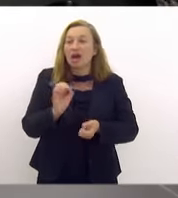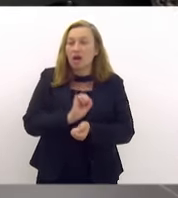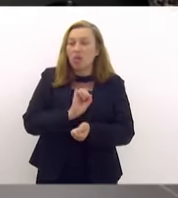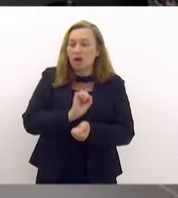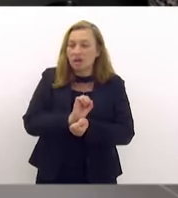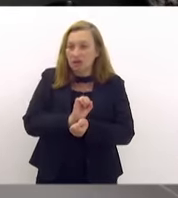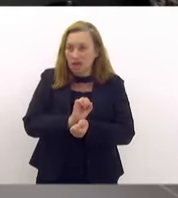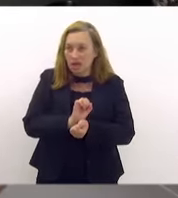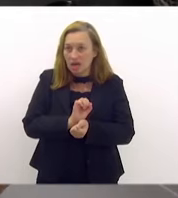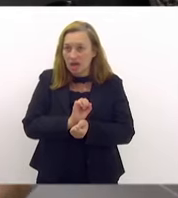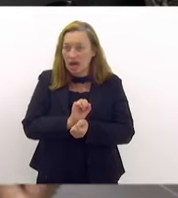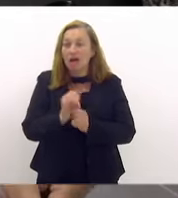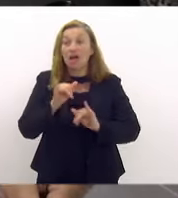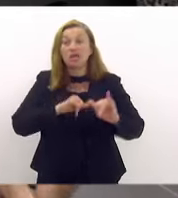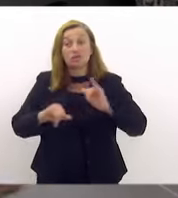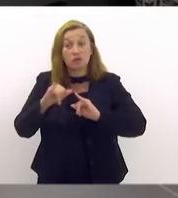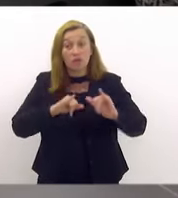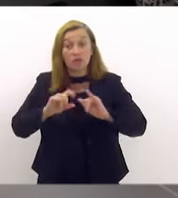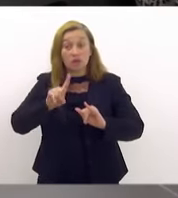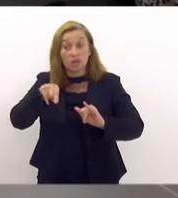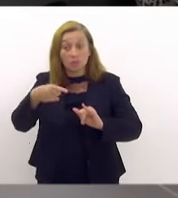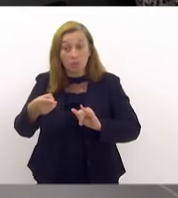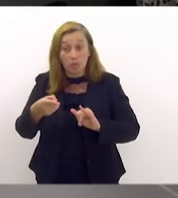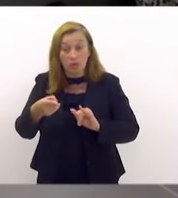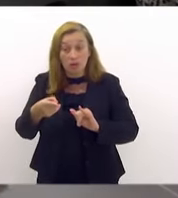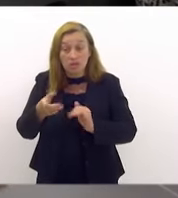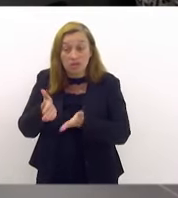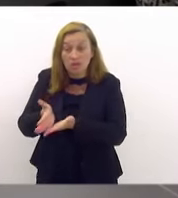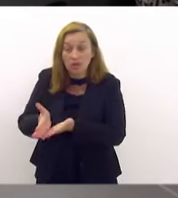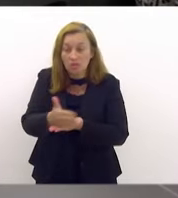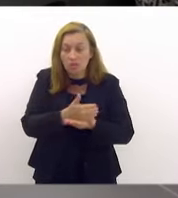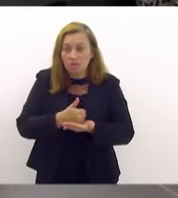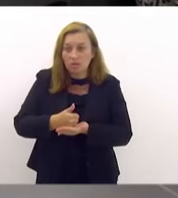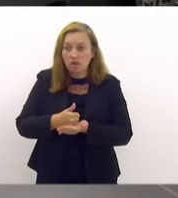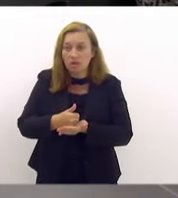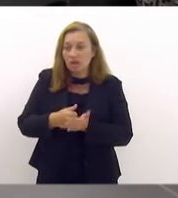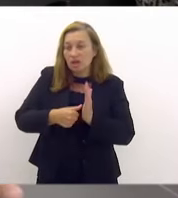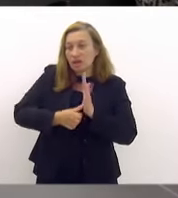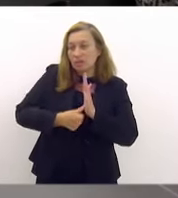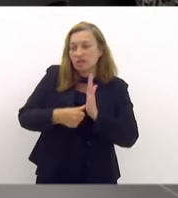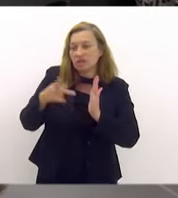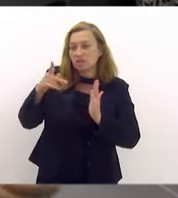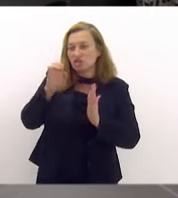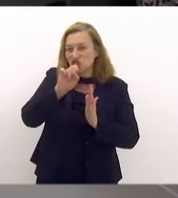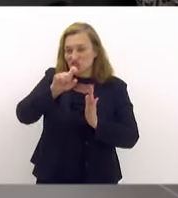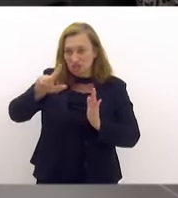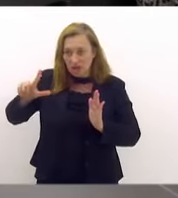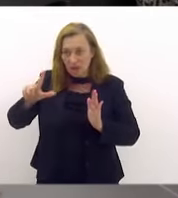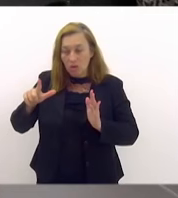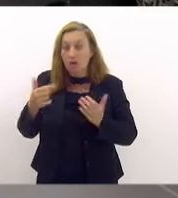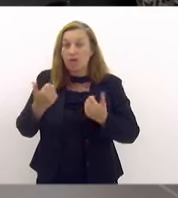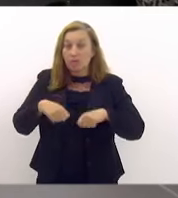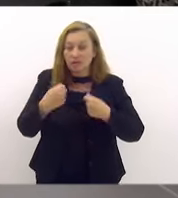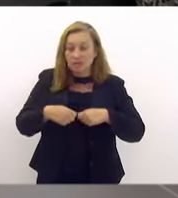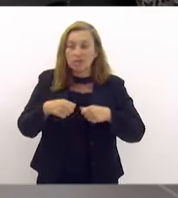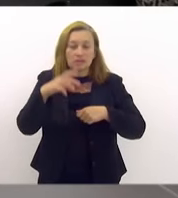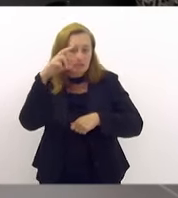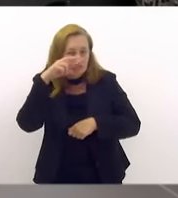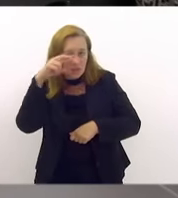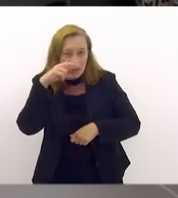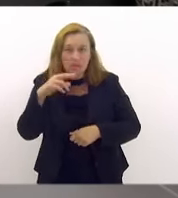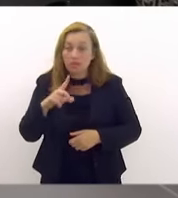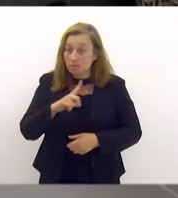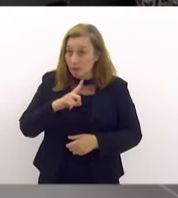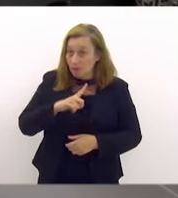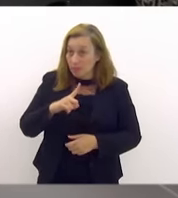após recolhidas a impressão digital as pessoas vão ter que ou seja essa impressão digital vai ter que ser submetida a perícia